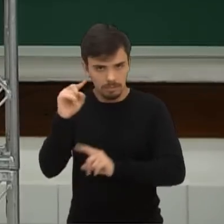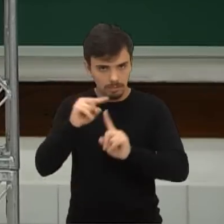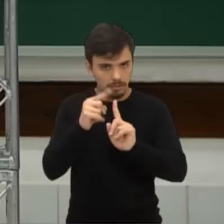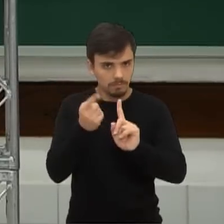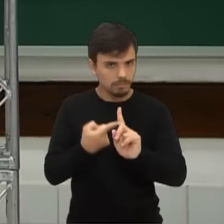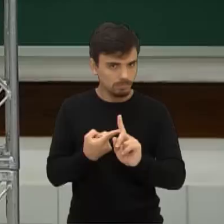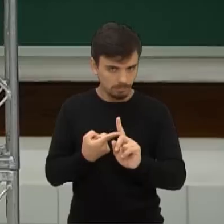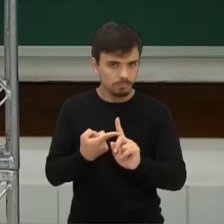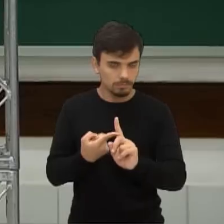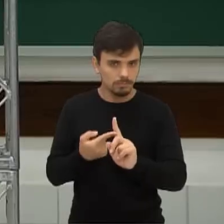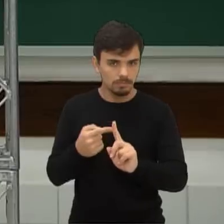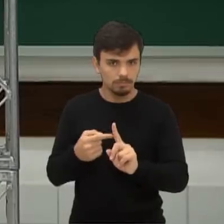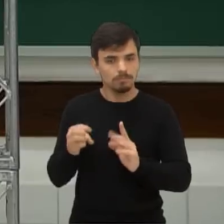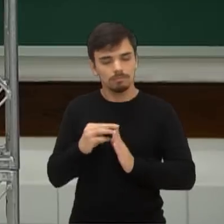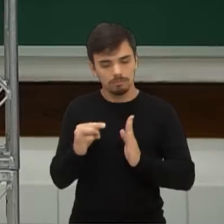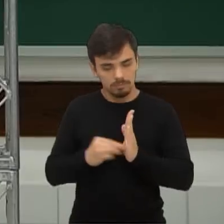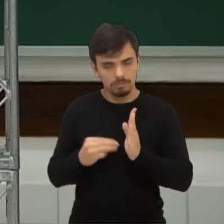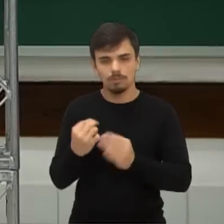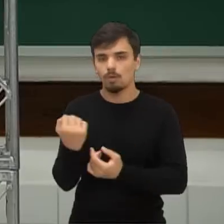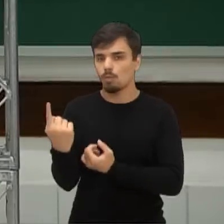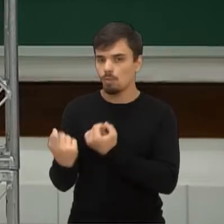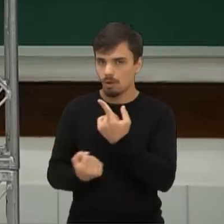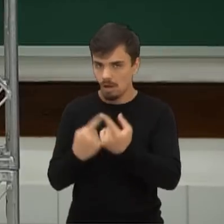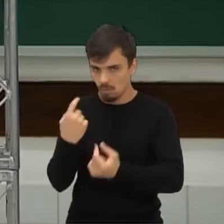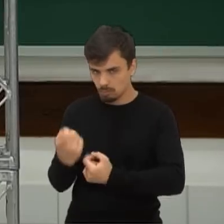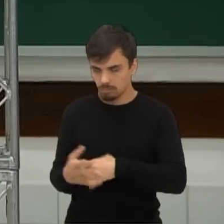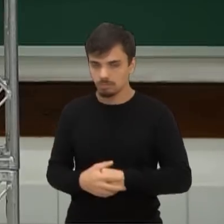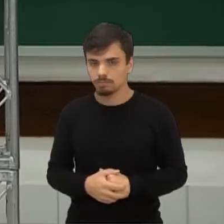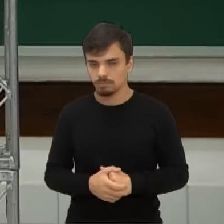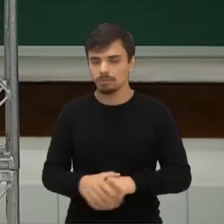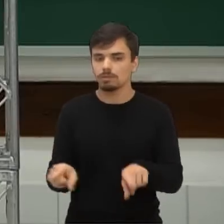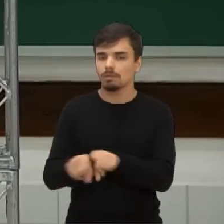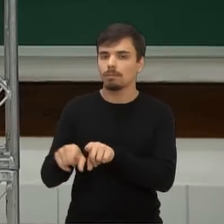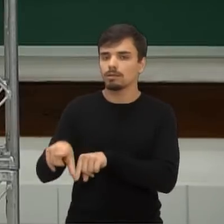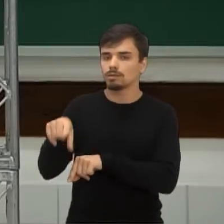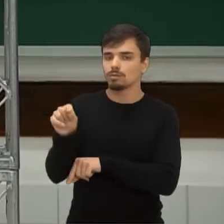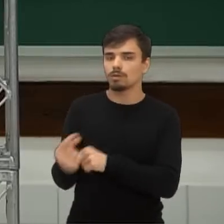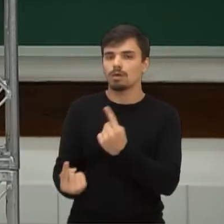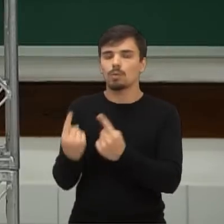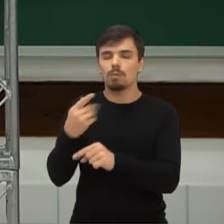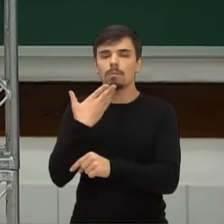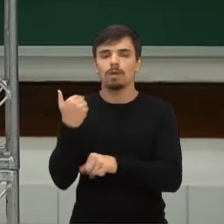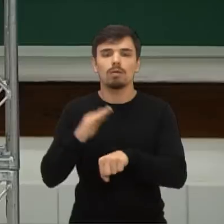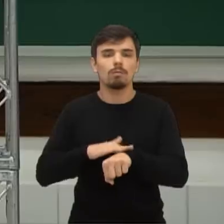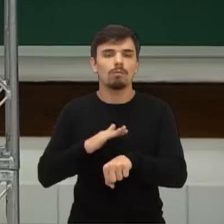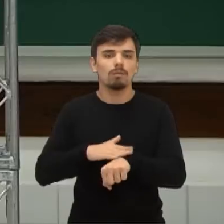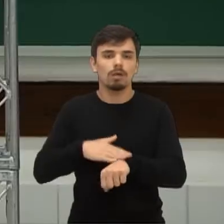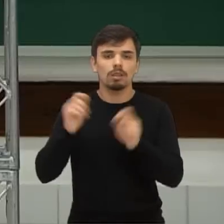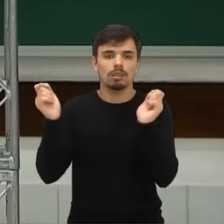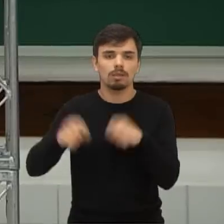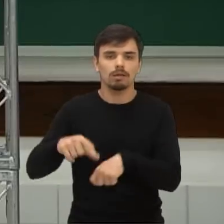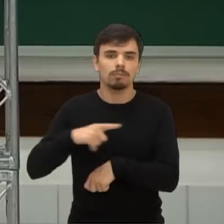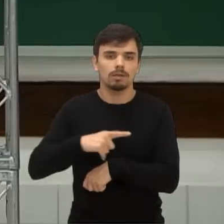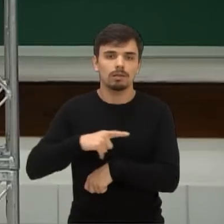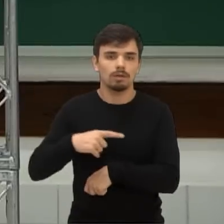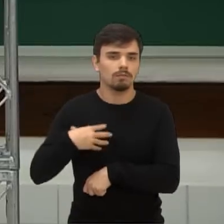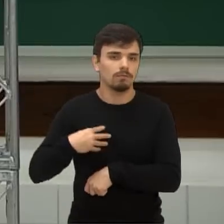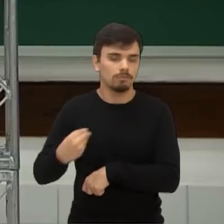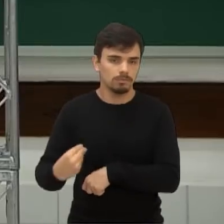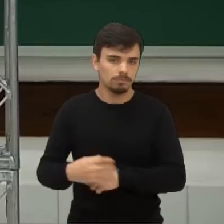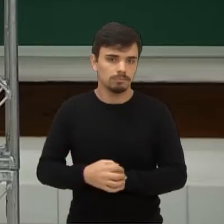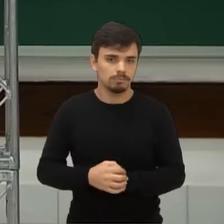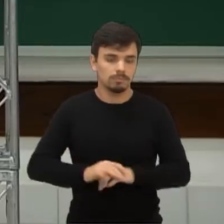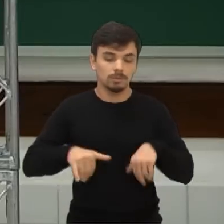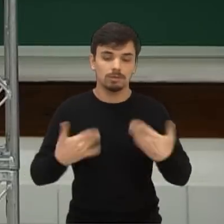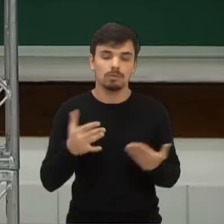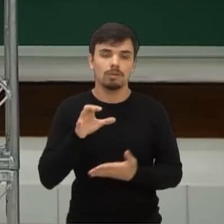algum desses métodos, tá? Para, né, escolher qual é o melhor momento que eles julgam ser para ter esse filho, ok? Então,